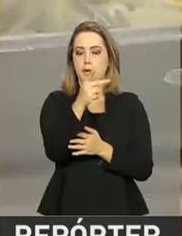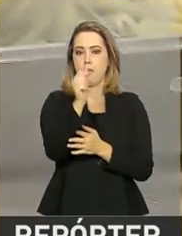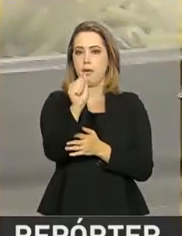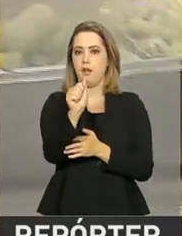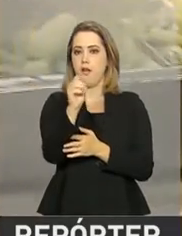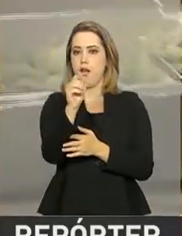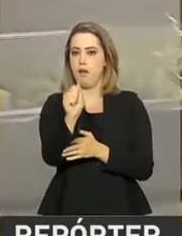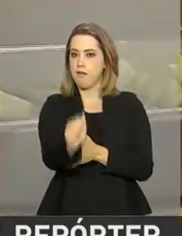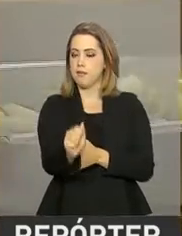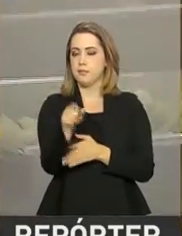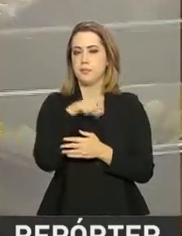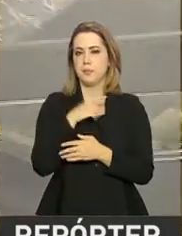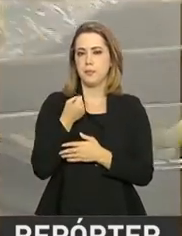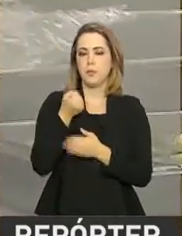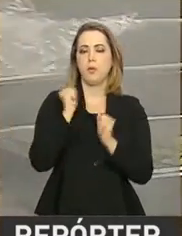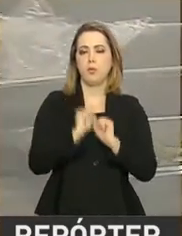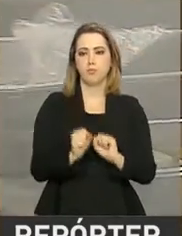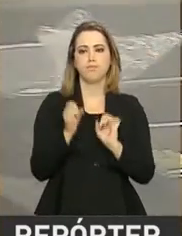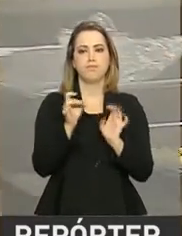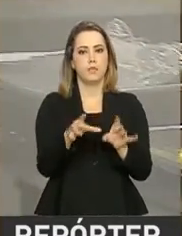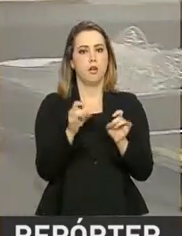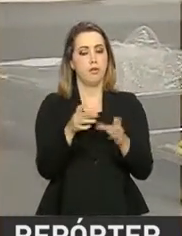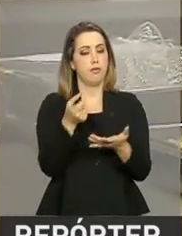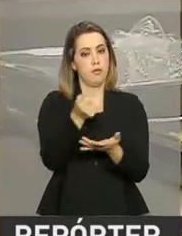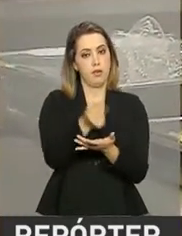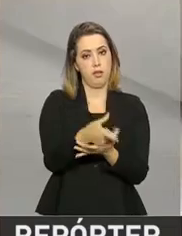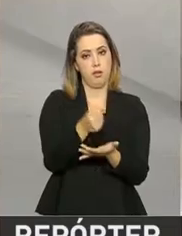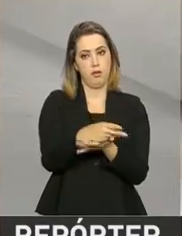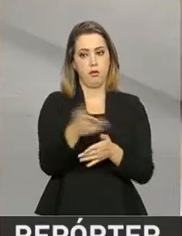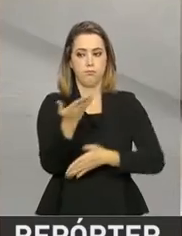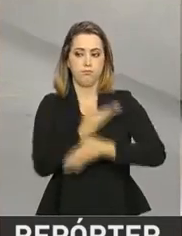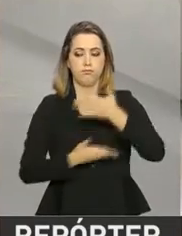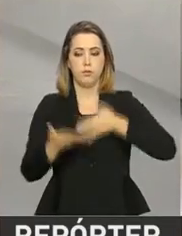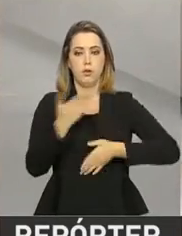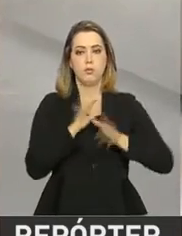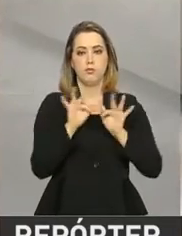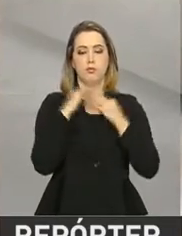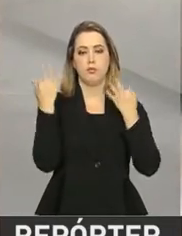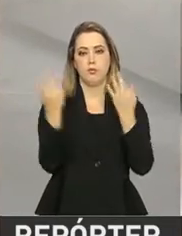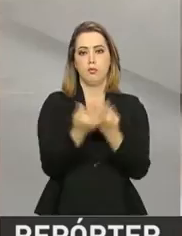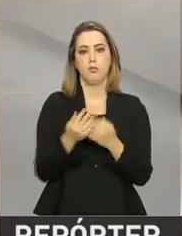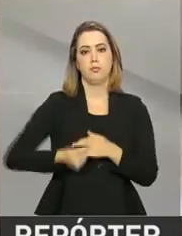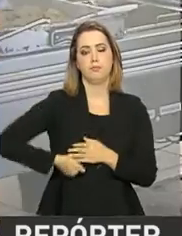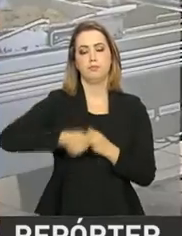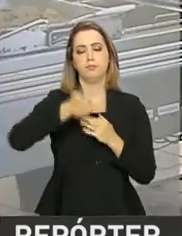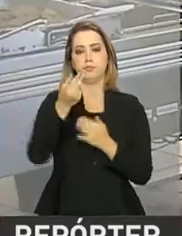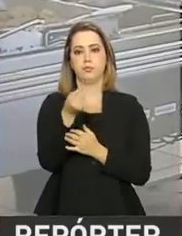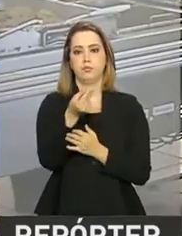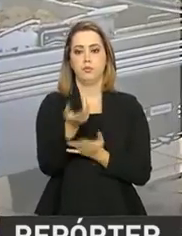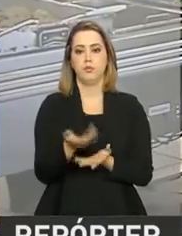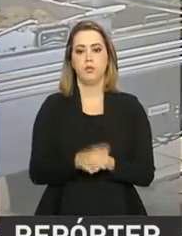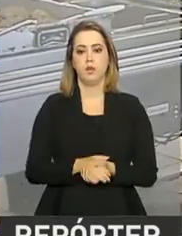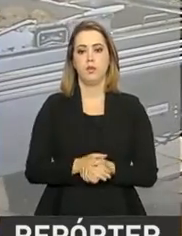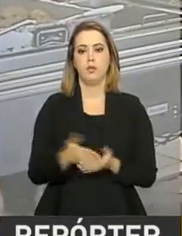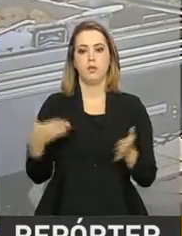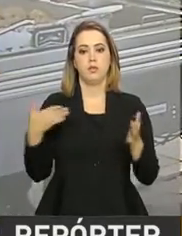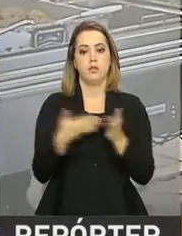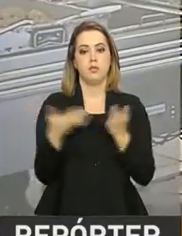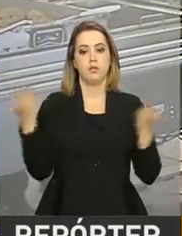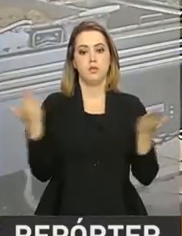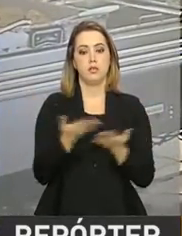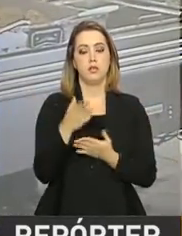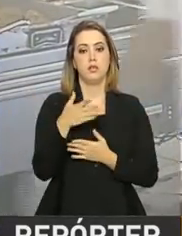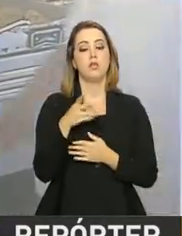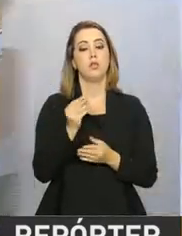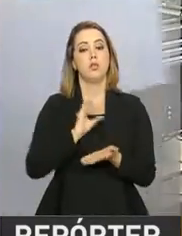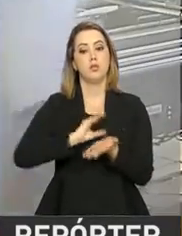mercado para a produção dos agricultores familiares e ajuda na regulação do preço até agora foram investidos no